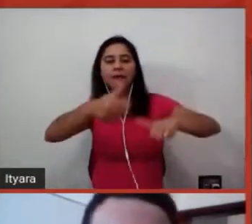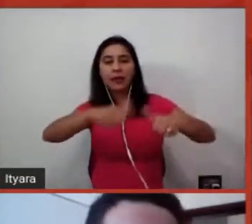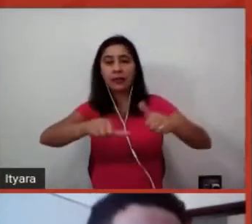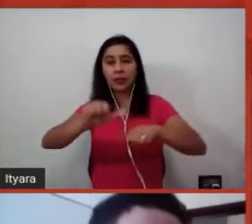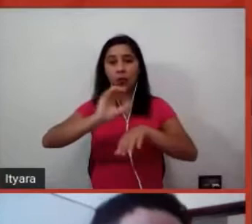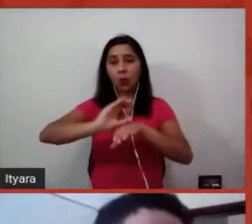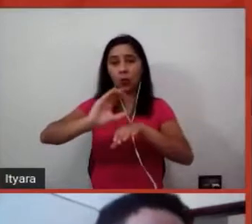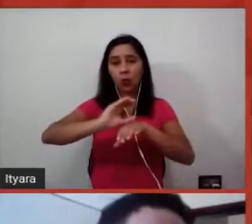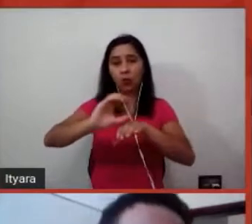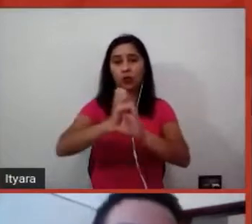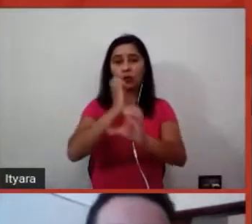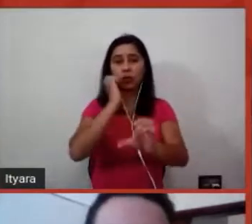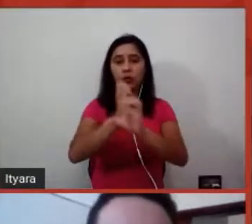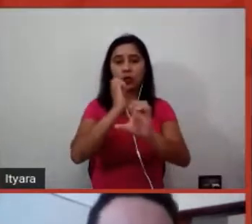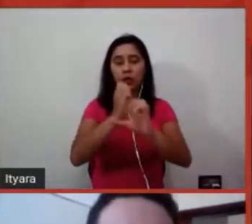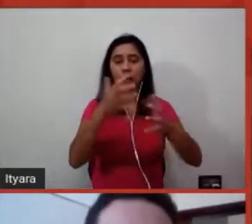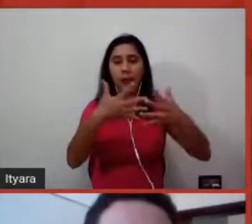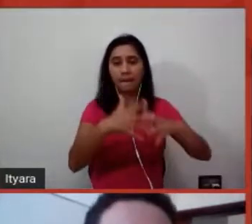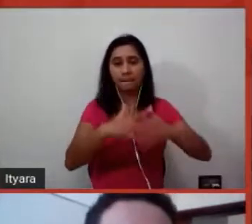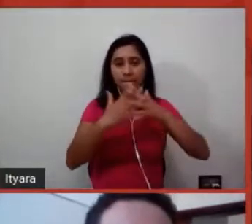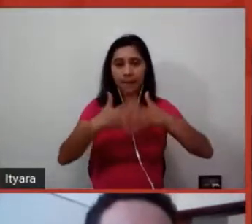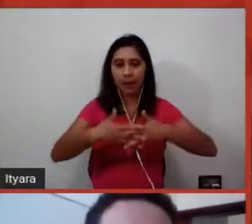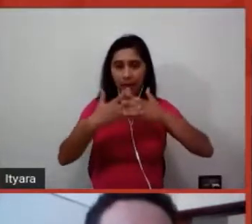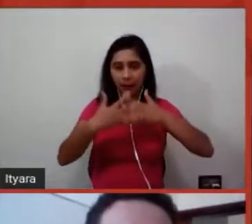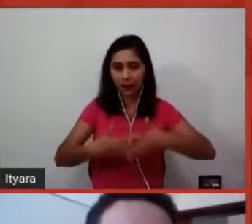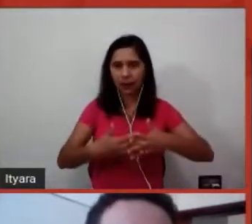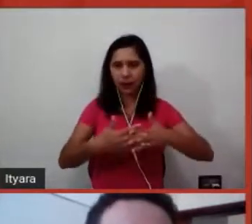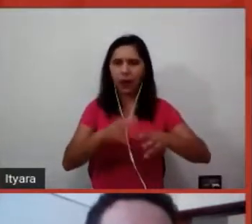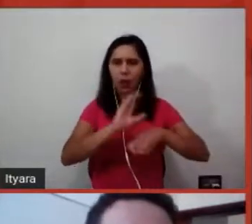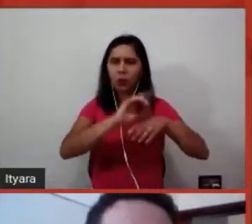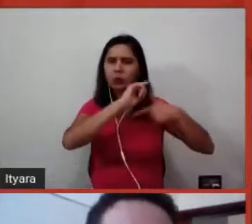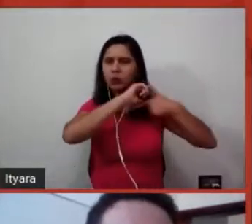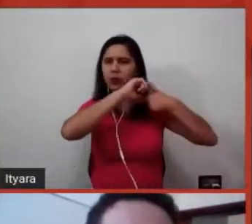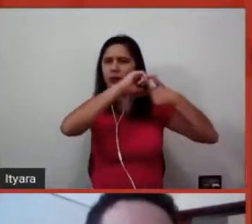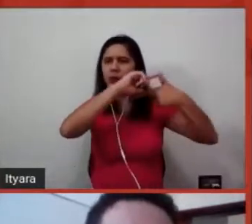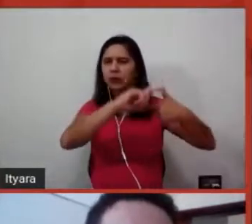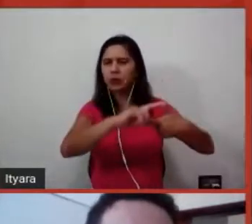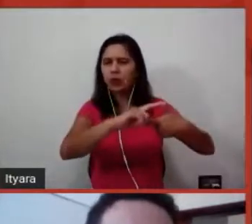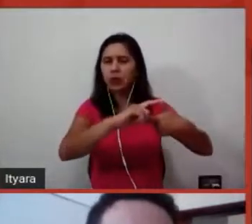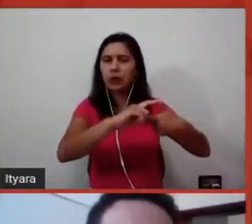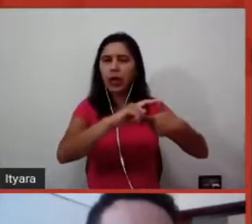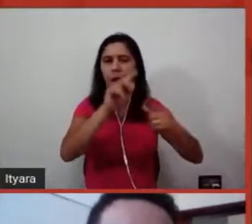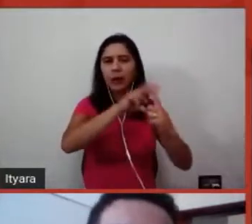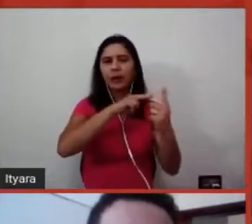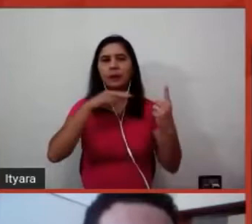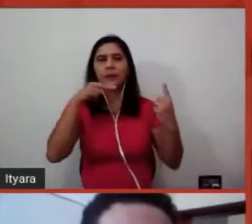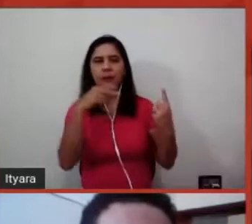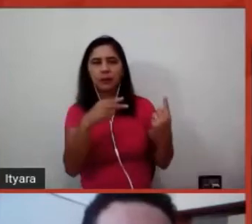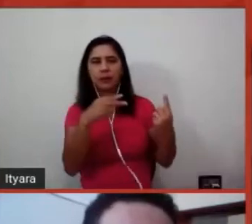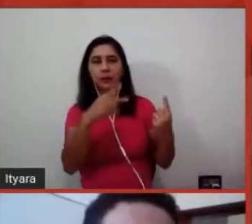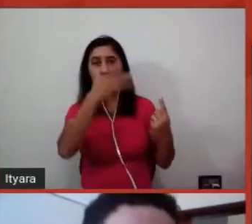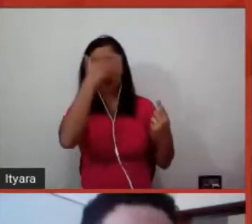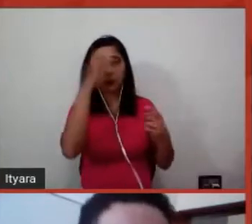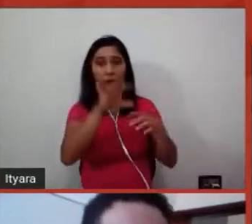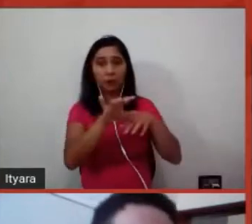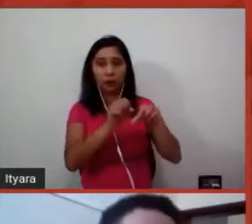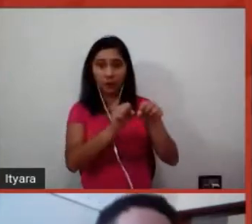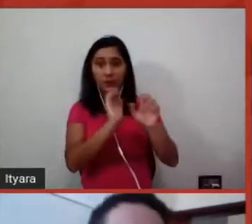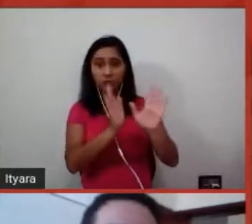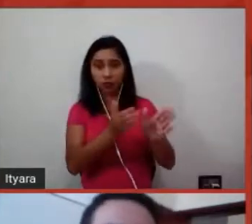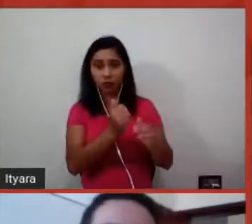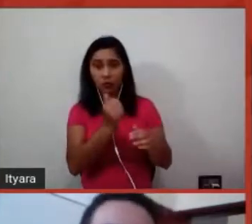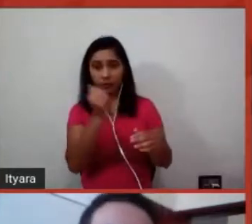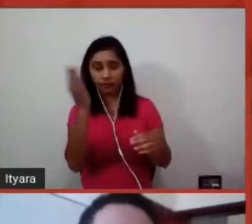engenharia mecânica tradicional, a partir da perspectiva dos egressos, dos